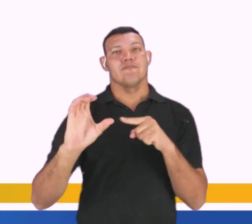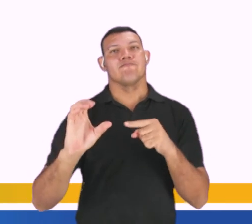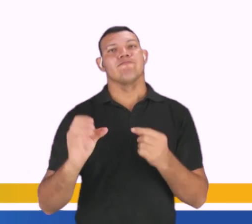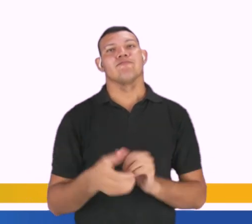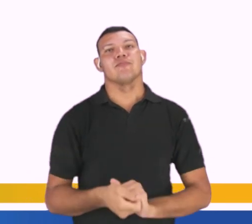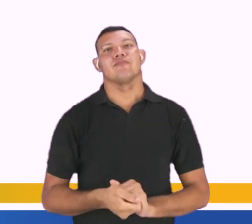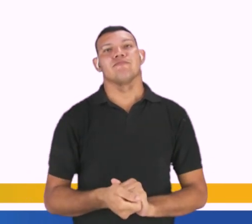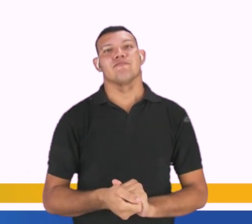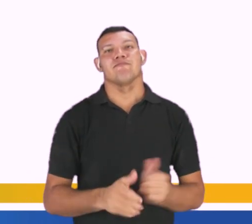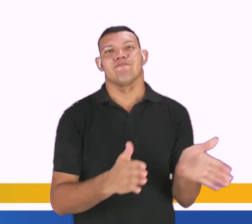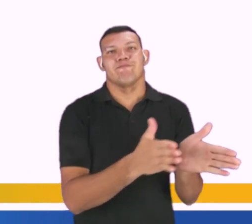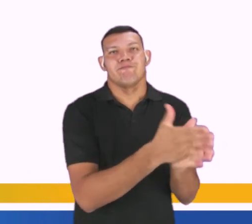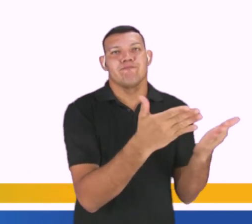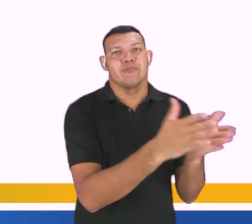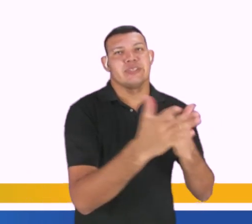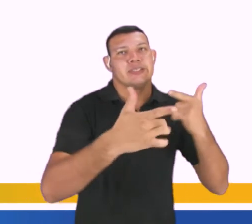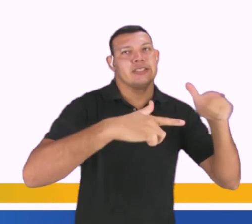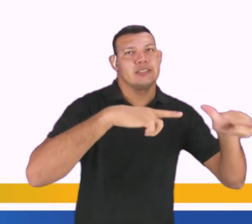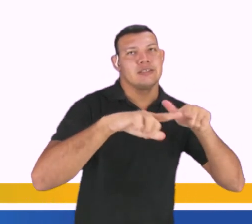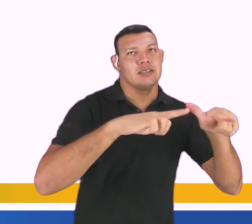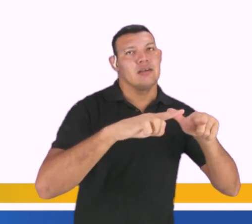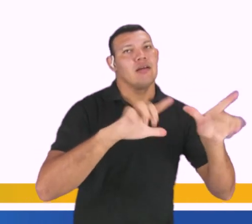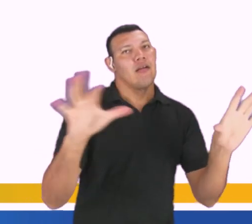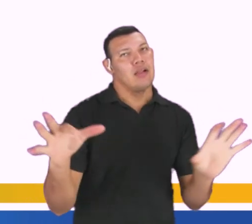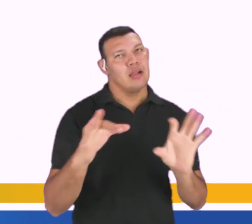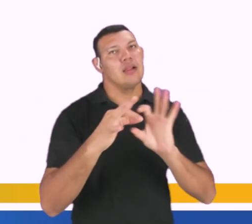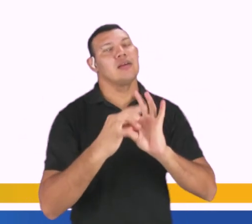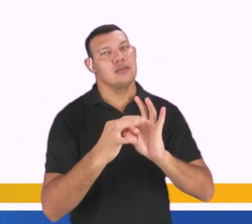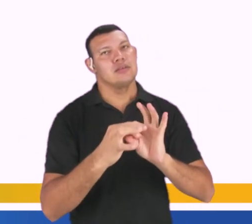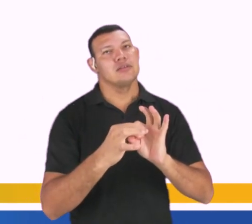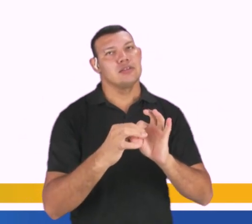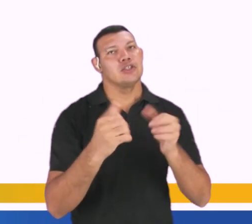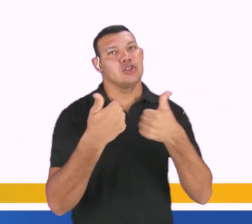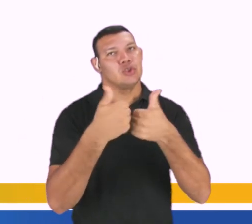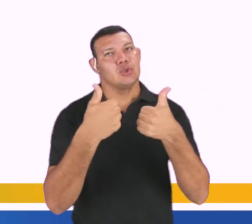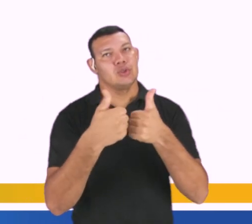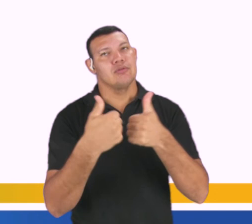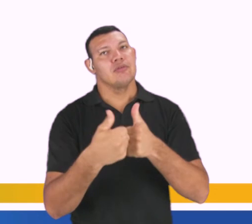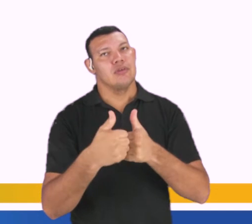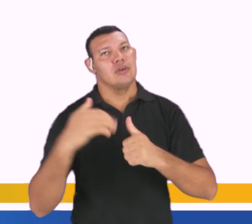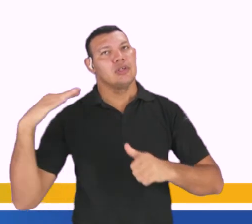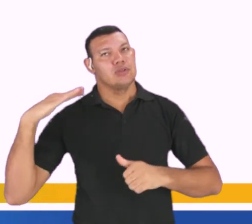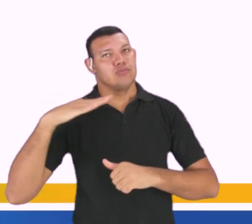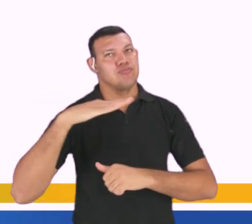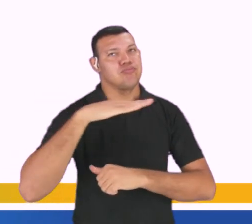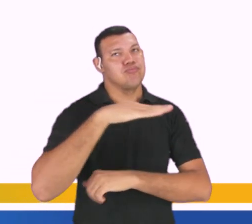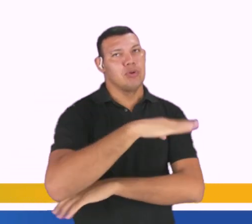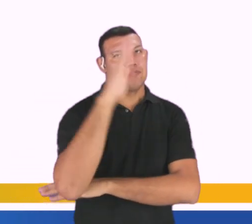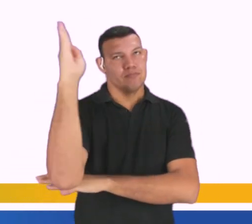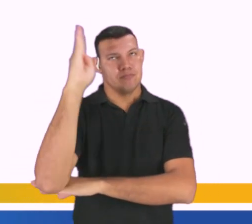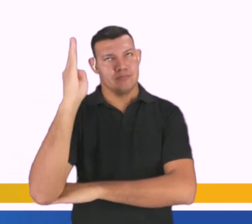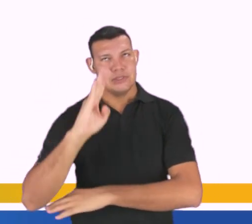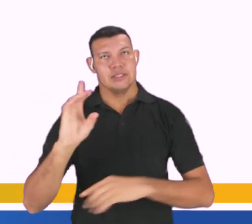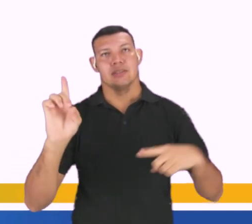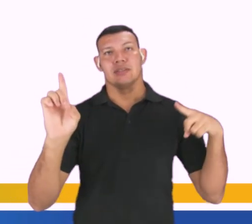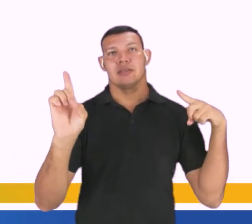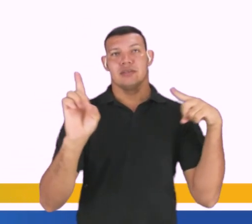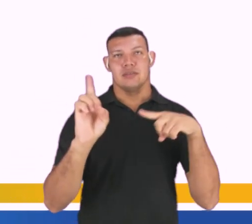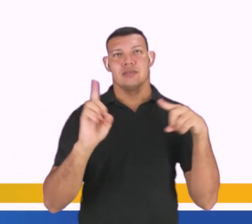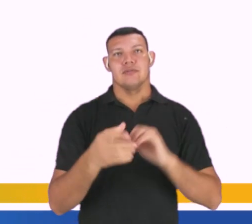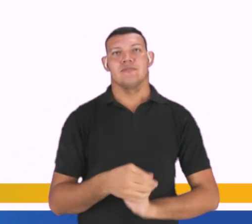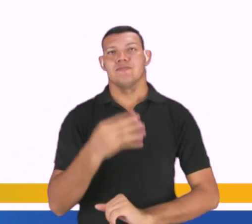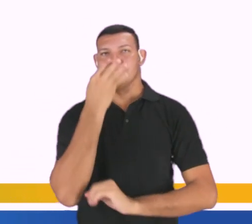precária dos trabalhadores ligados ao transporte de carga no Brasil. Ou letra D, o